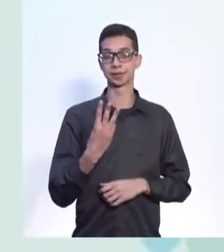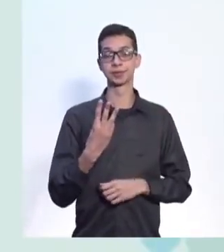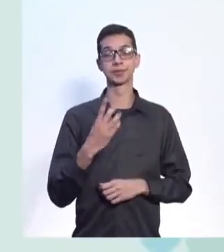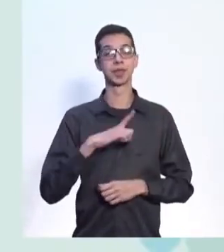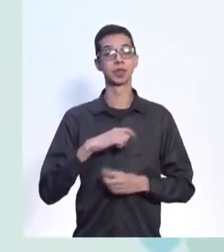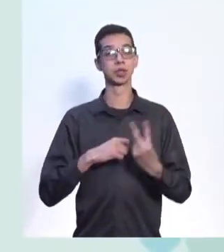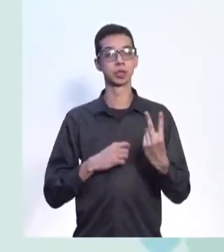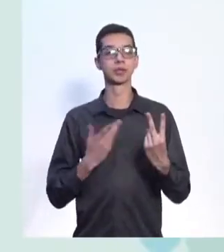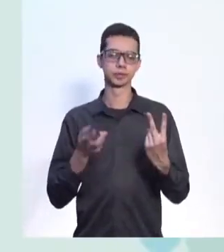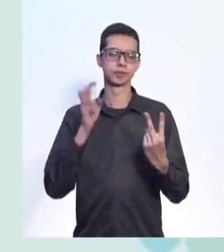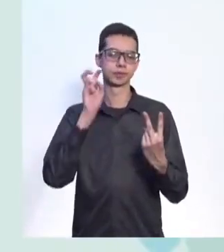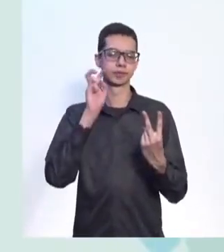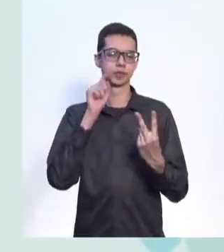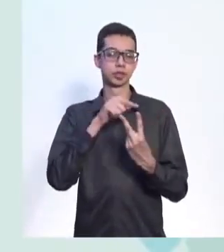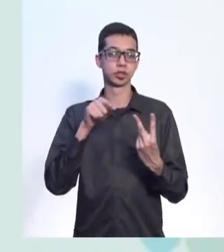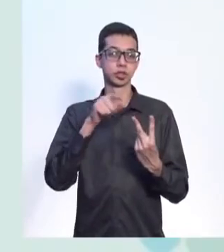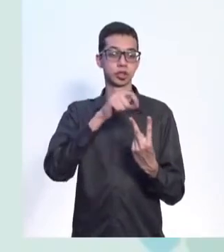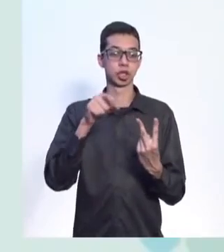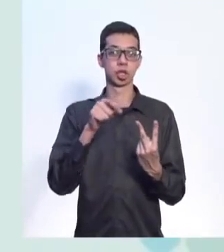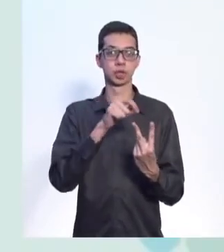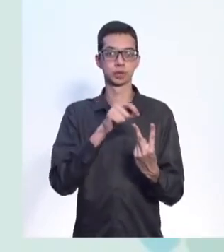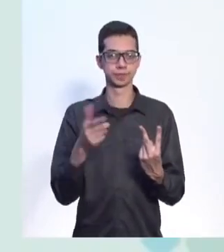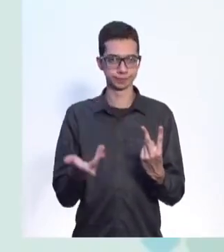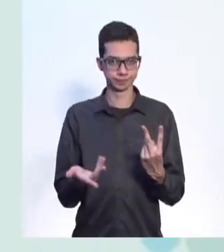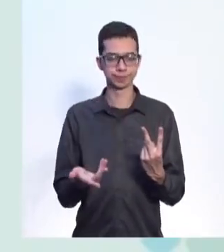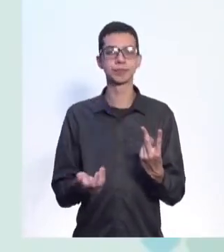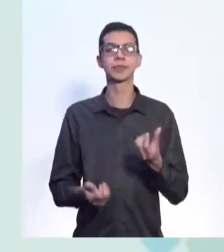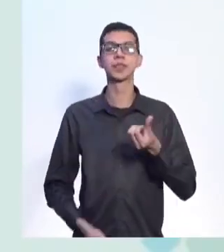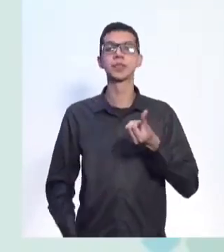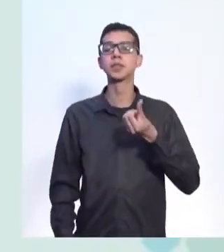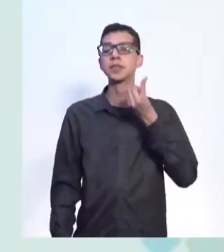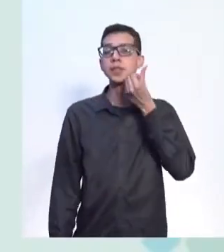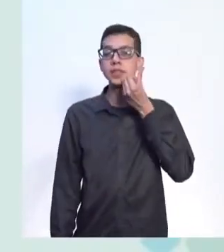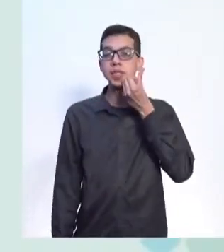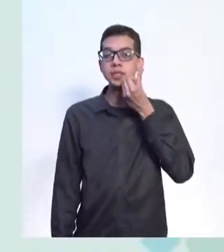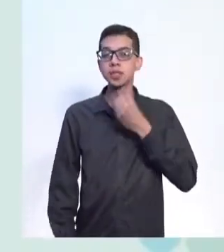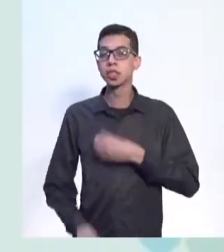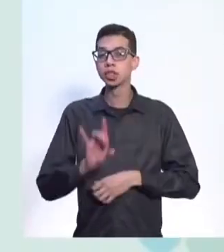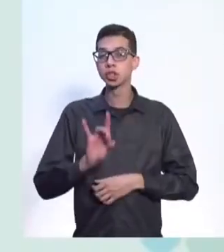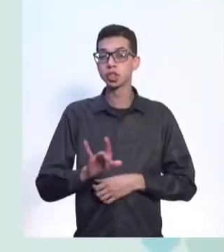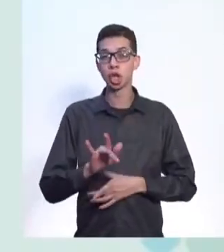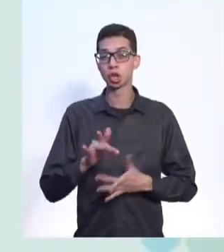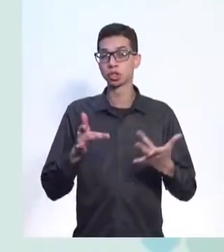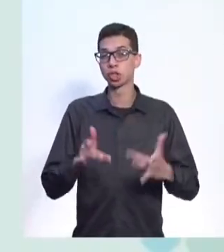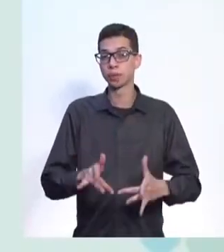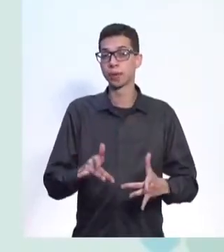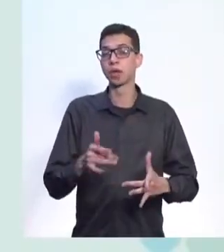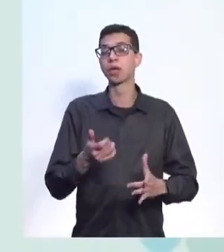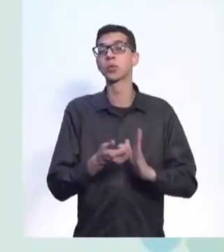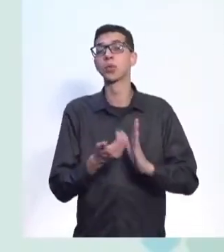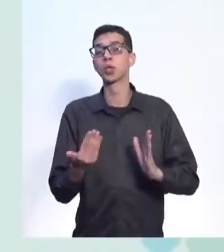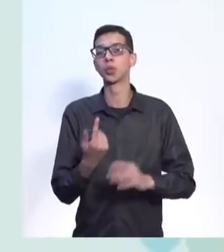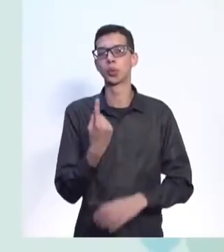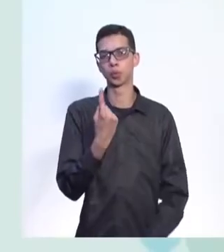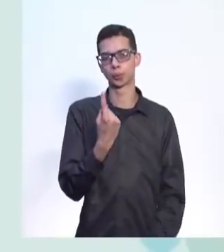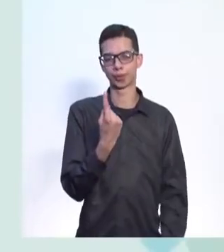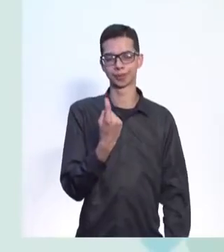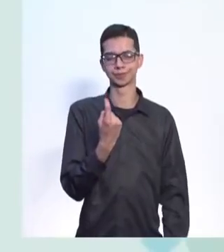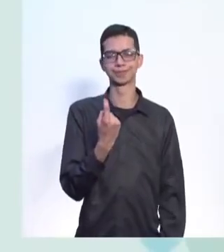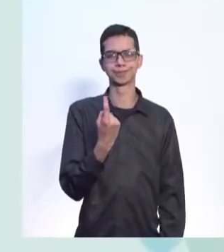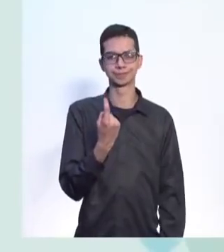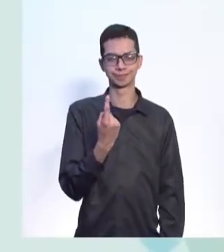2 opções. E, finalmente, na sexta-feira, só vai sobrar uma opção. Muito bem.